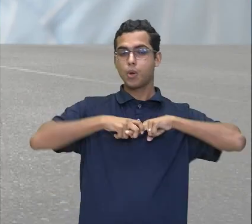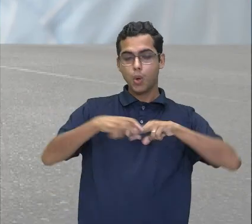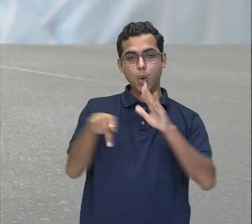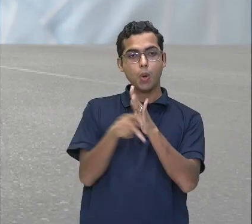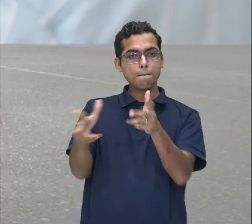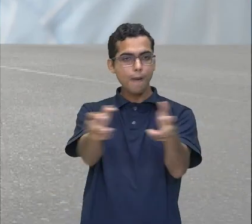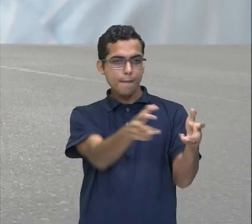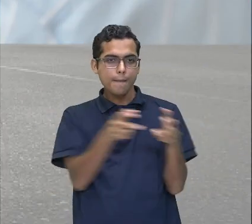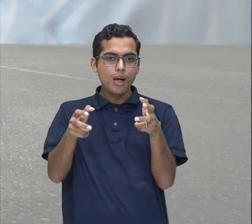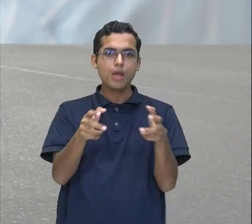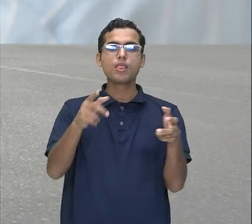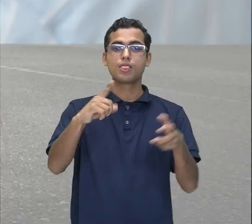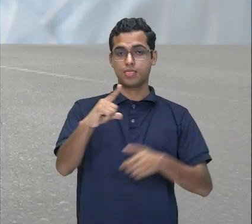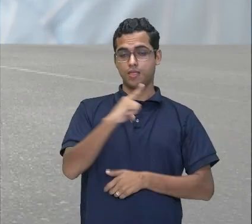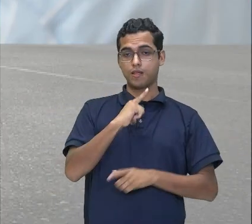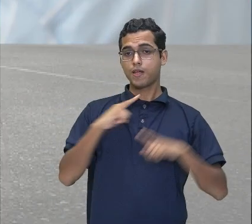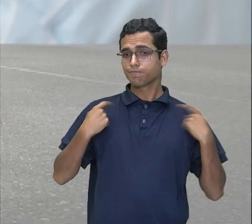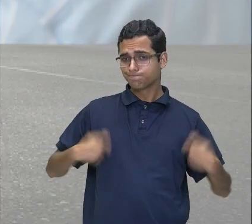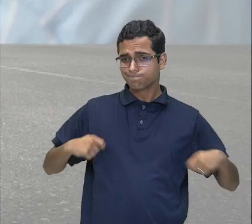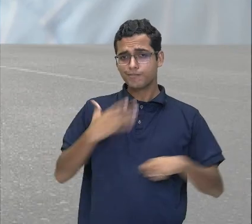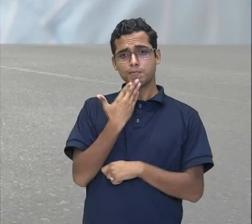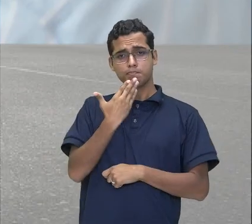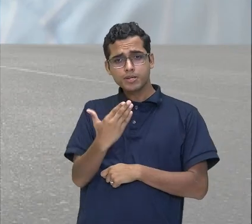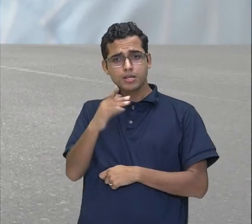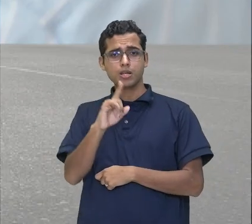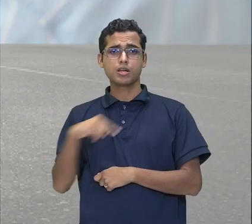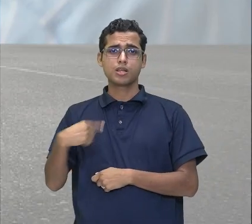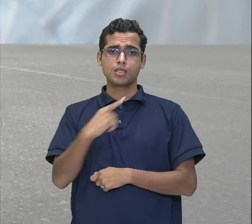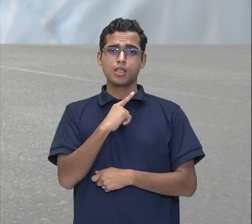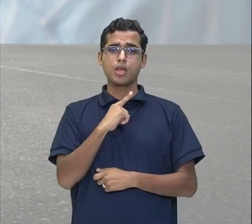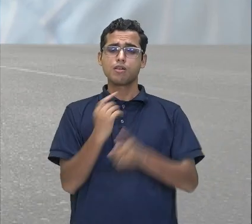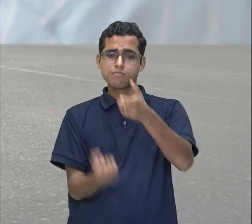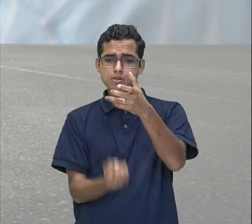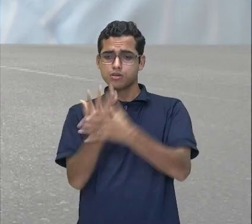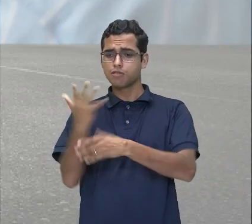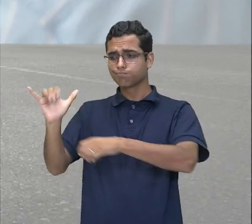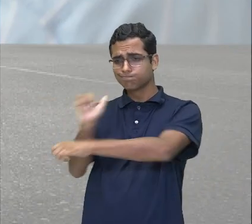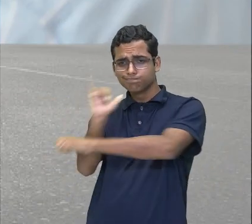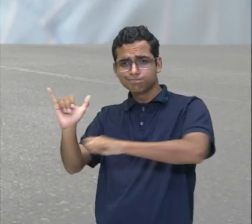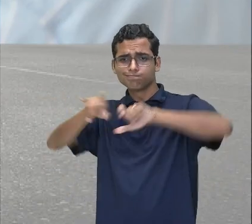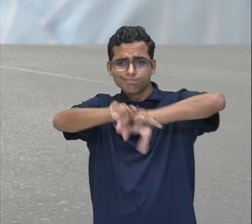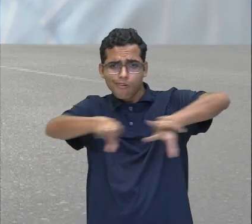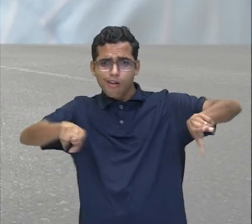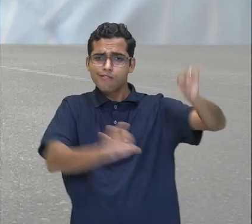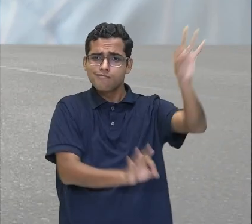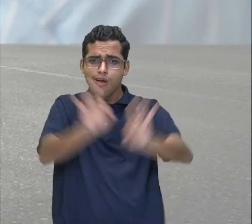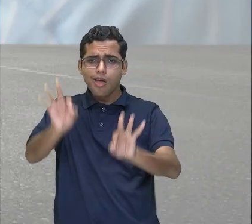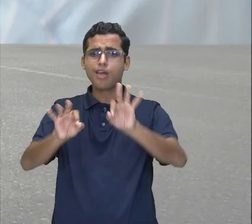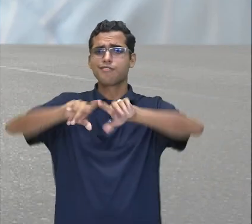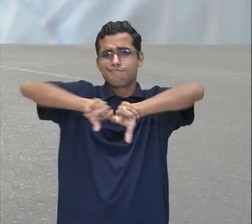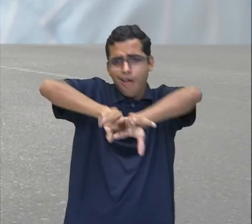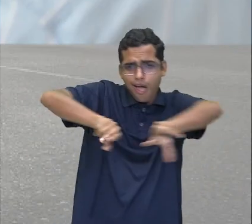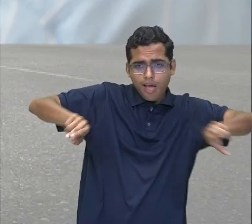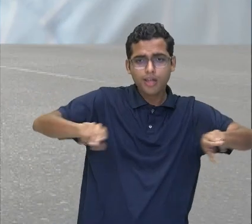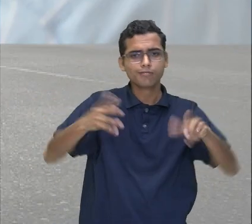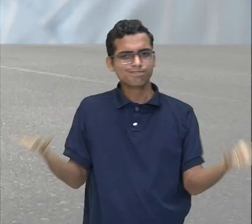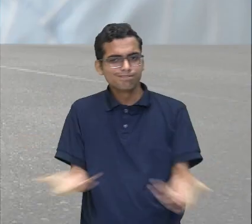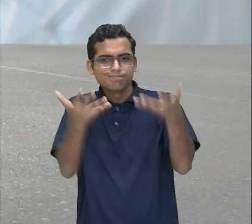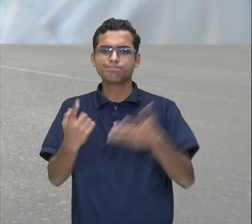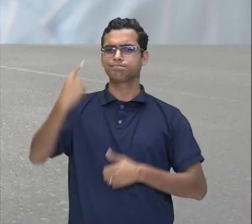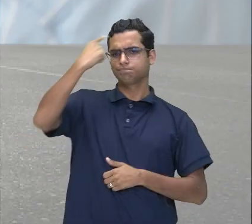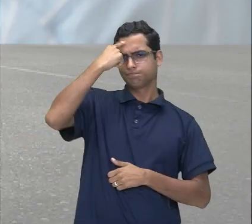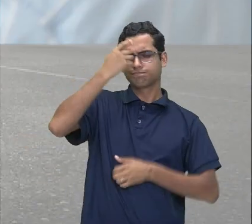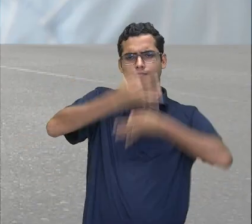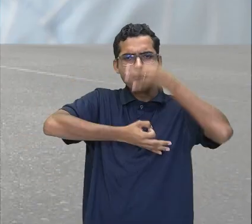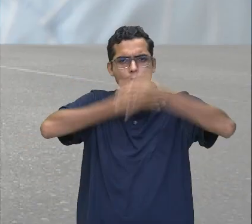ele exige, né, que você tenha ali a elaboração de estratégias e um planejamento tático, estimulando também o pensamento crítico